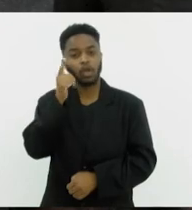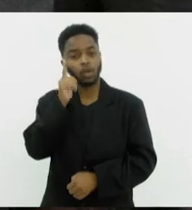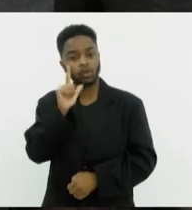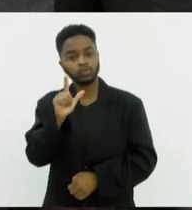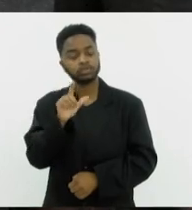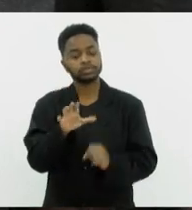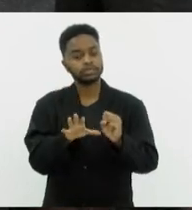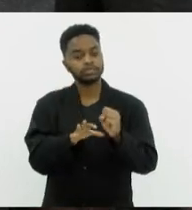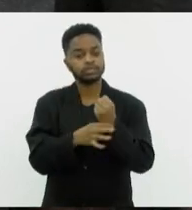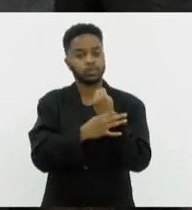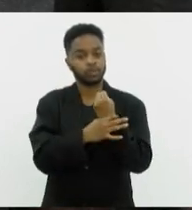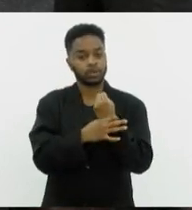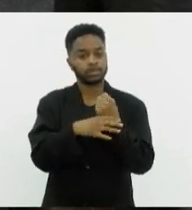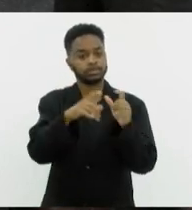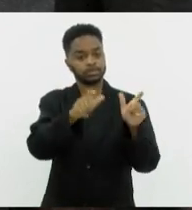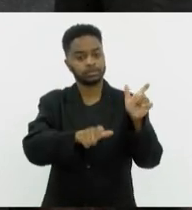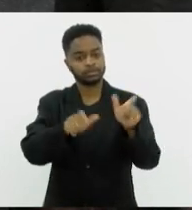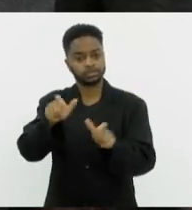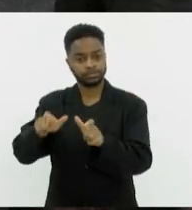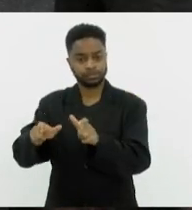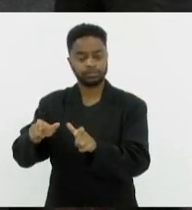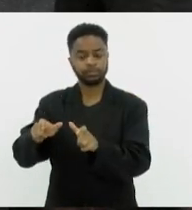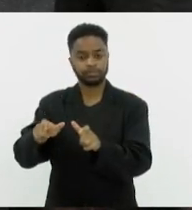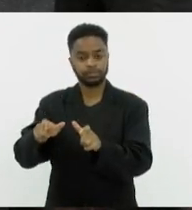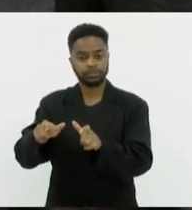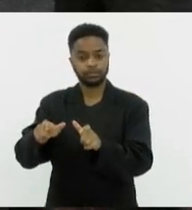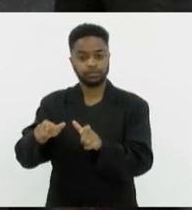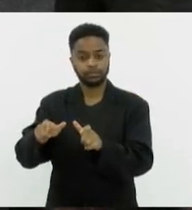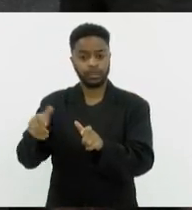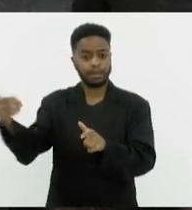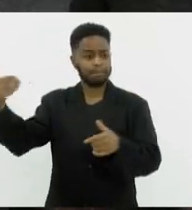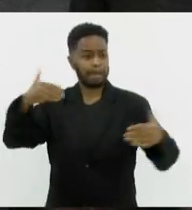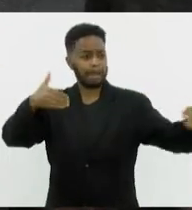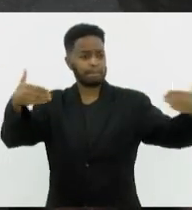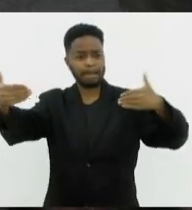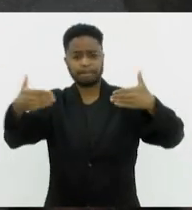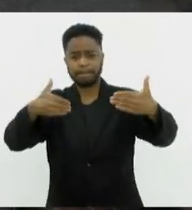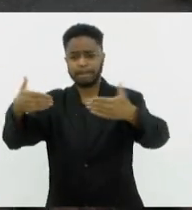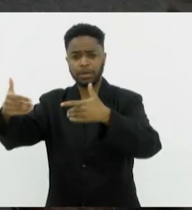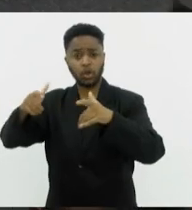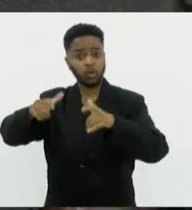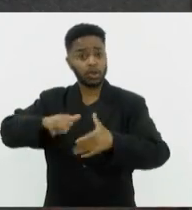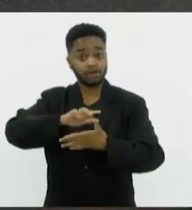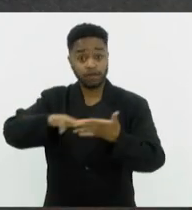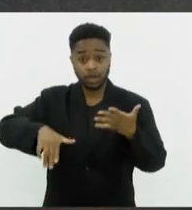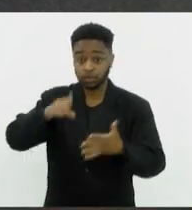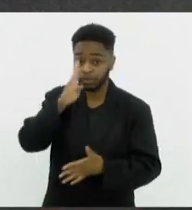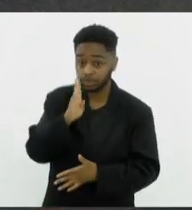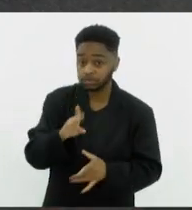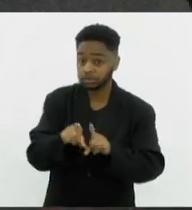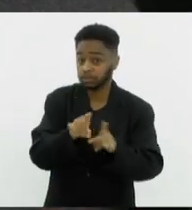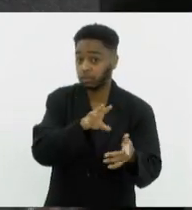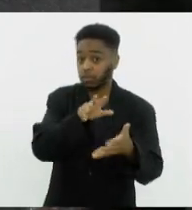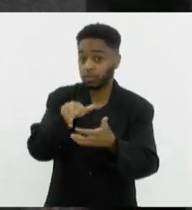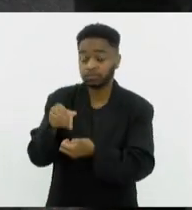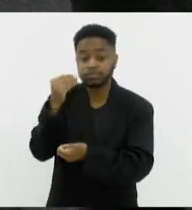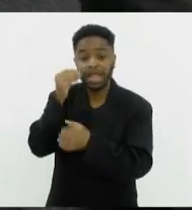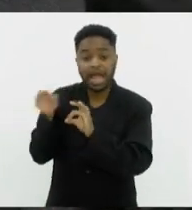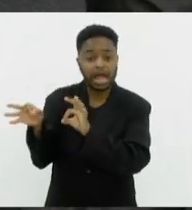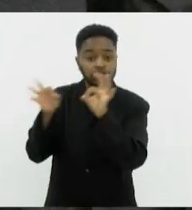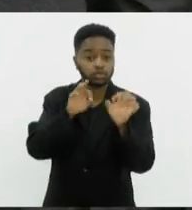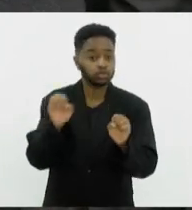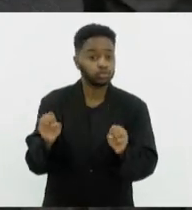e da segurança das milhares de pessoas que vieram de tudo quanto é lugar do Brasil e do mundo para assistir um grande